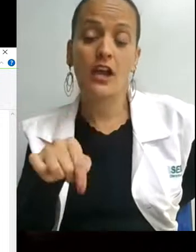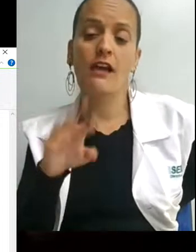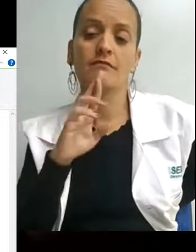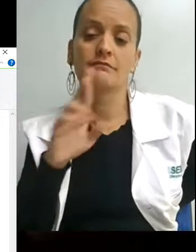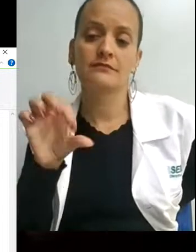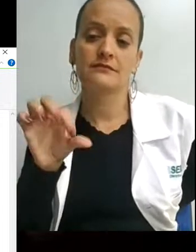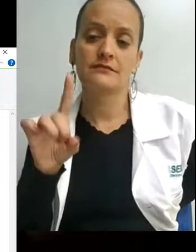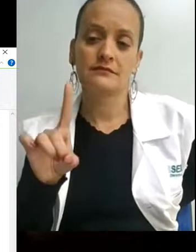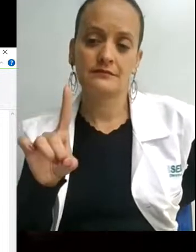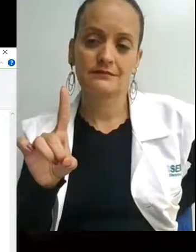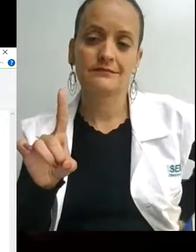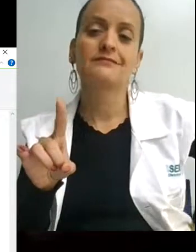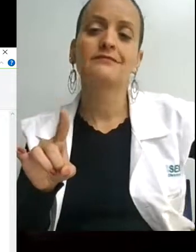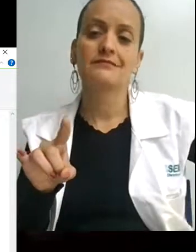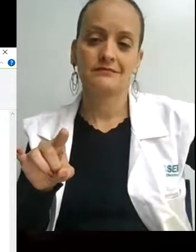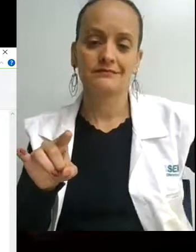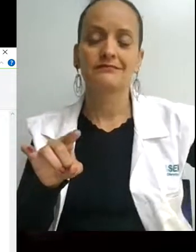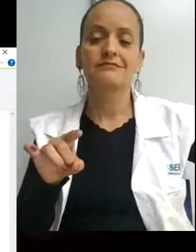91,06%.